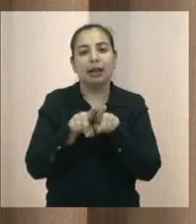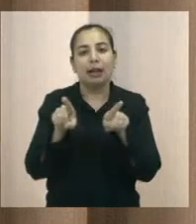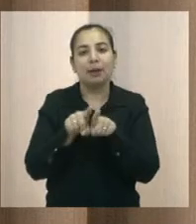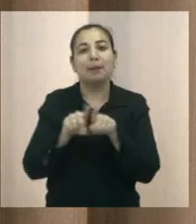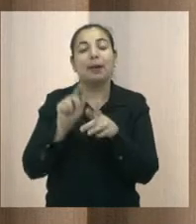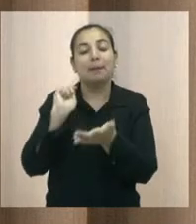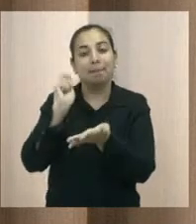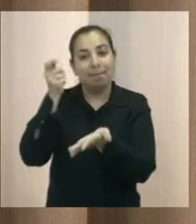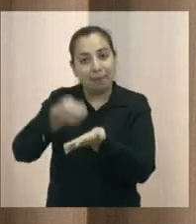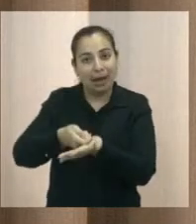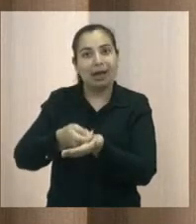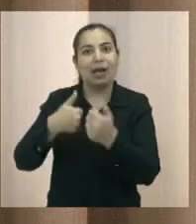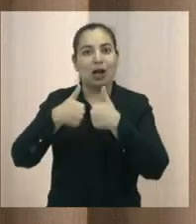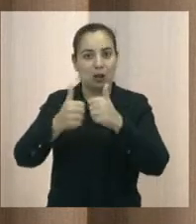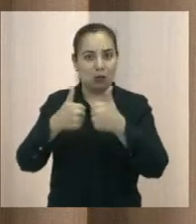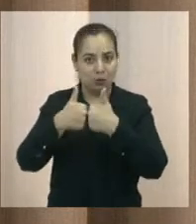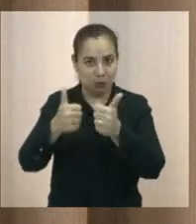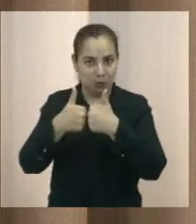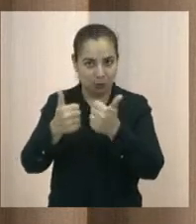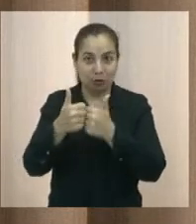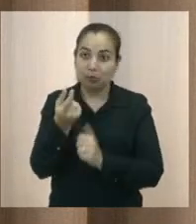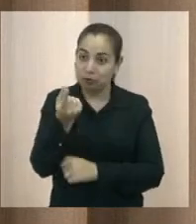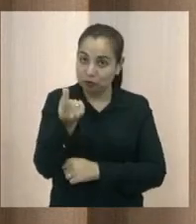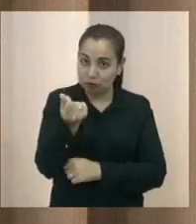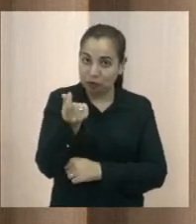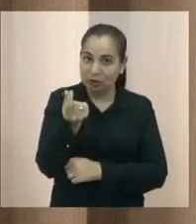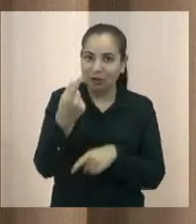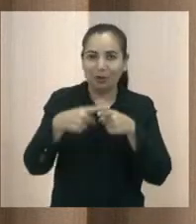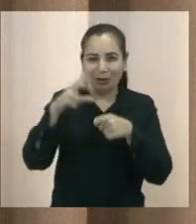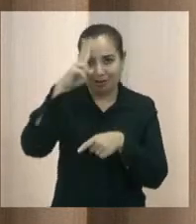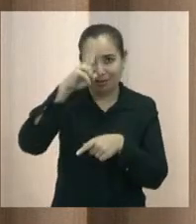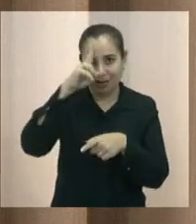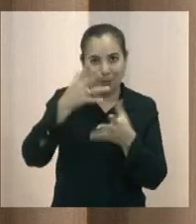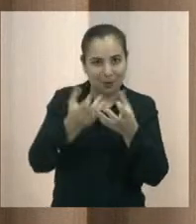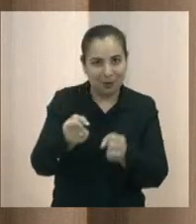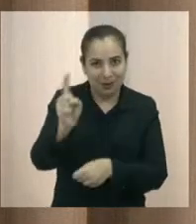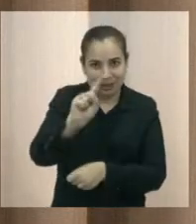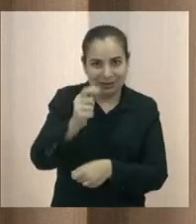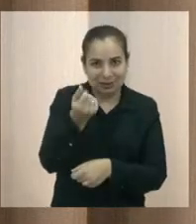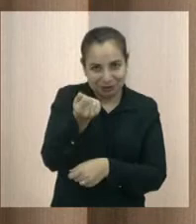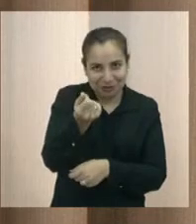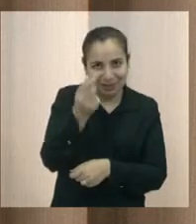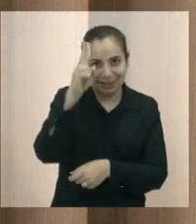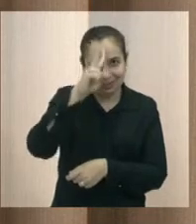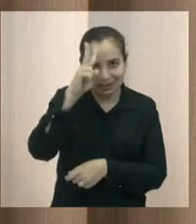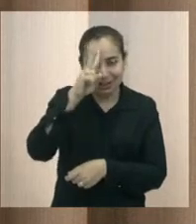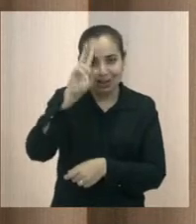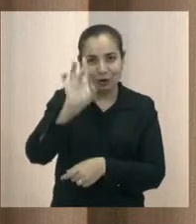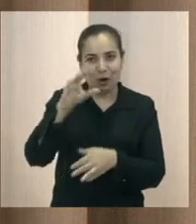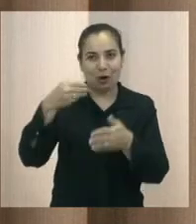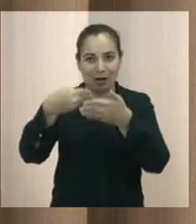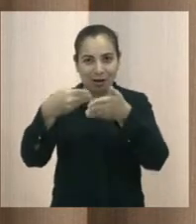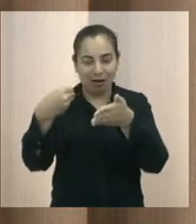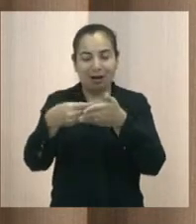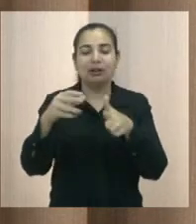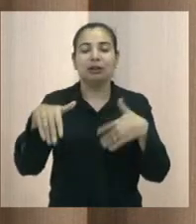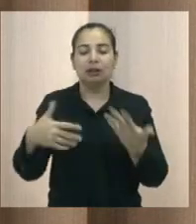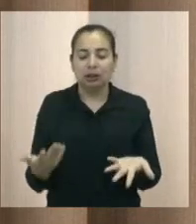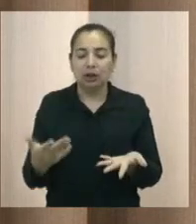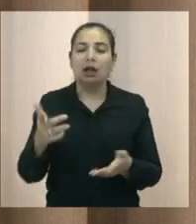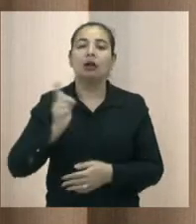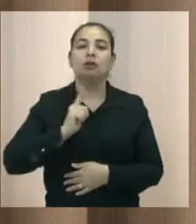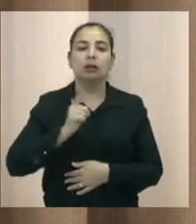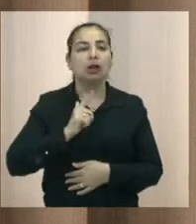de ônibus com dinheiro. A Prefeitura aceitou a mudança da forma de pagamento da passagem